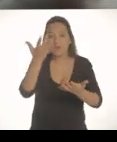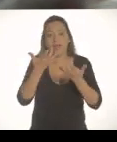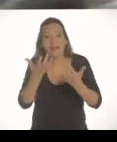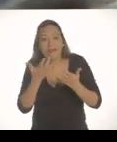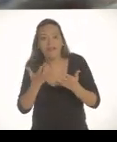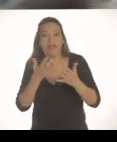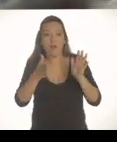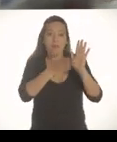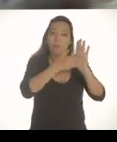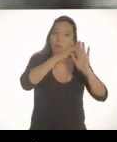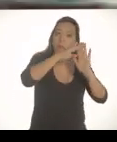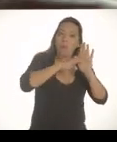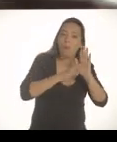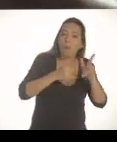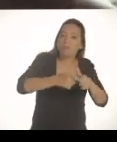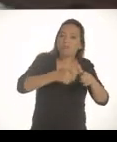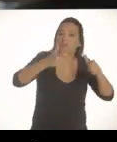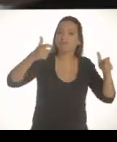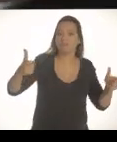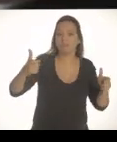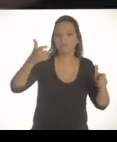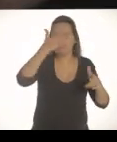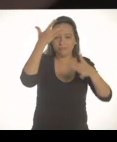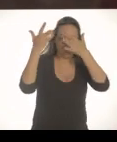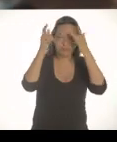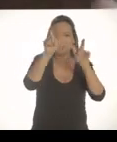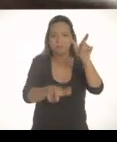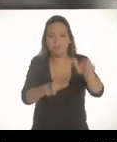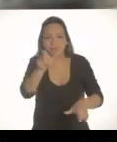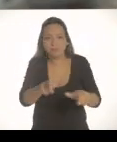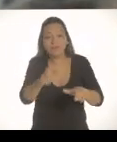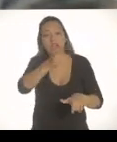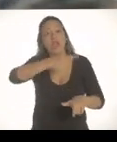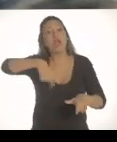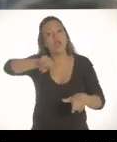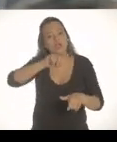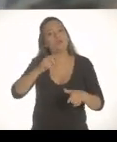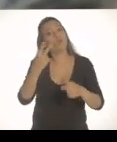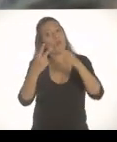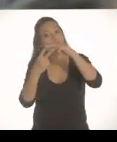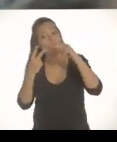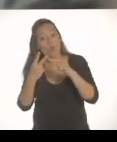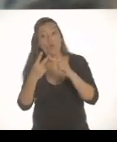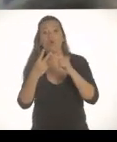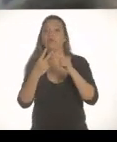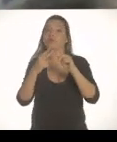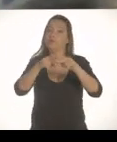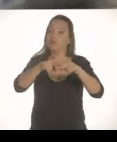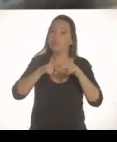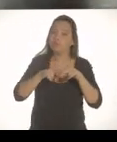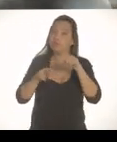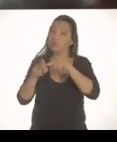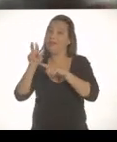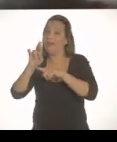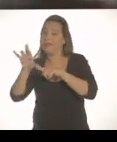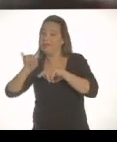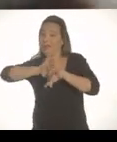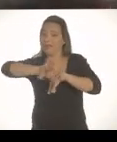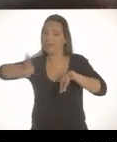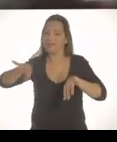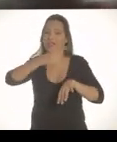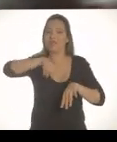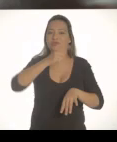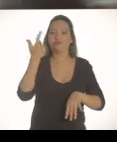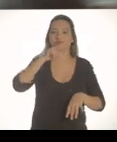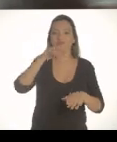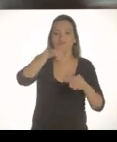isso. Então, a nossa proposta, ela representa muito mais gente do que o outro lado, né? Eu acho que por essas duas razões, por quem ele é e por quem